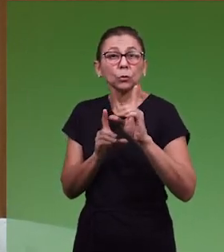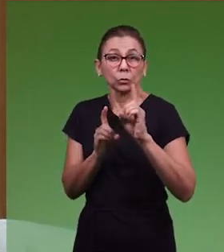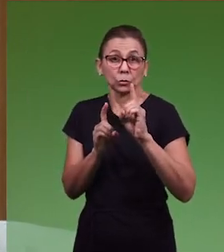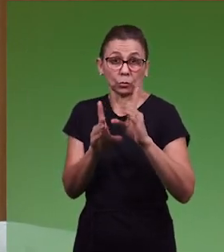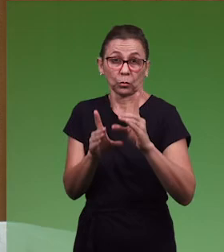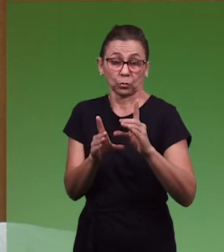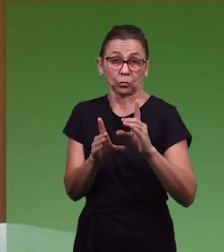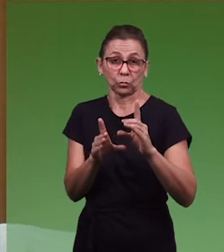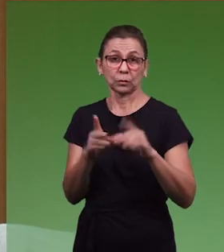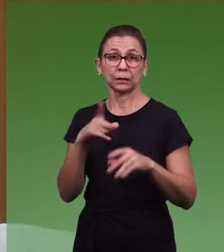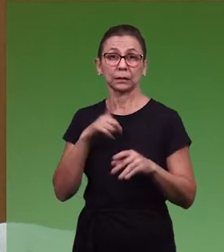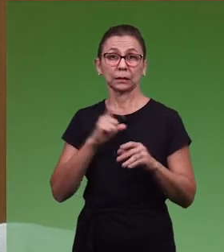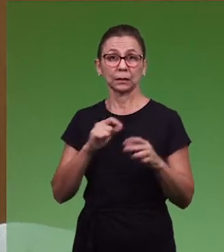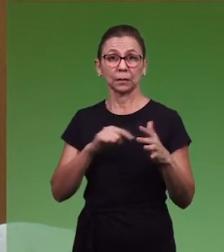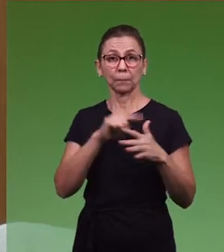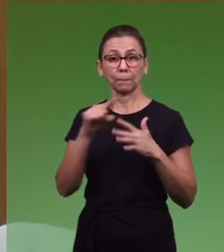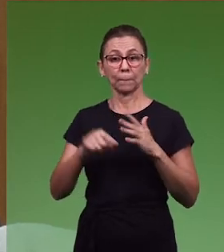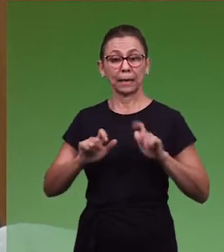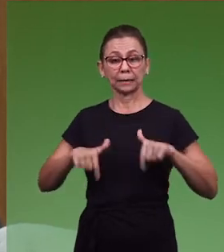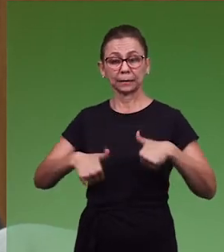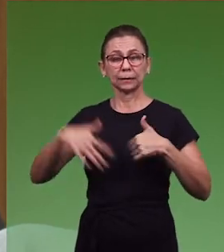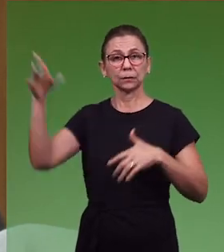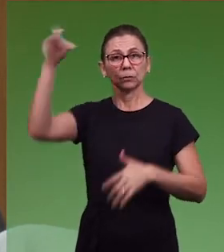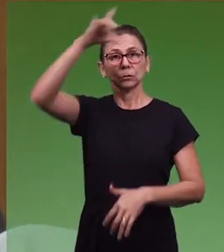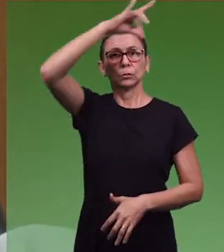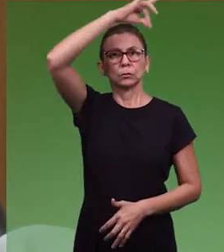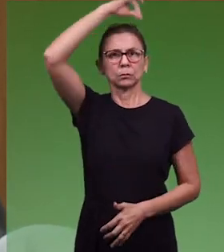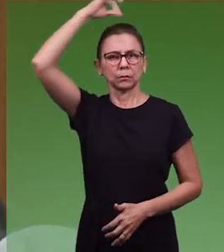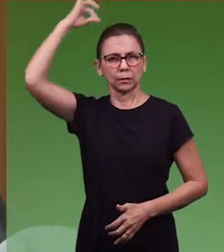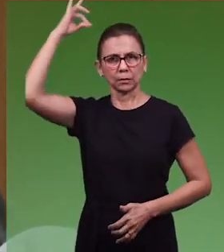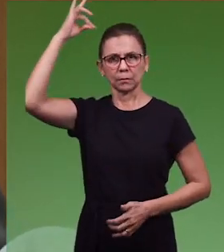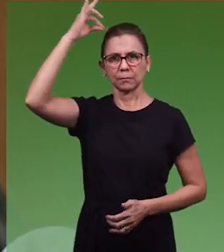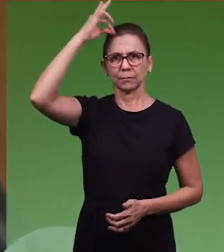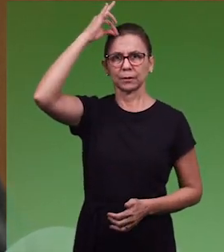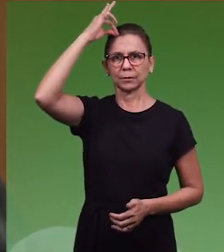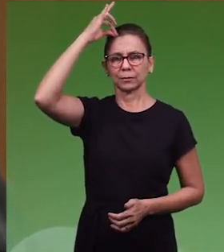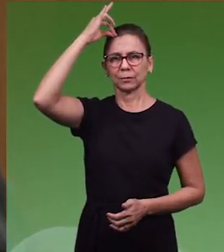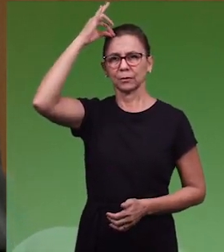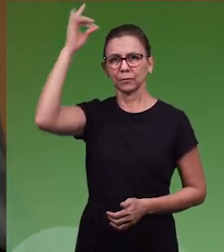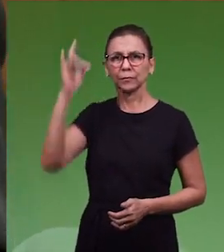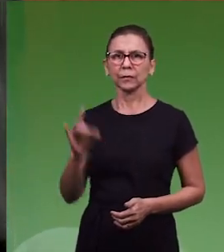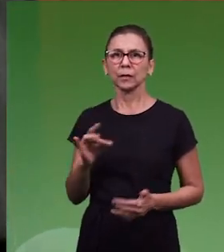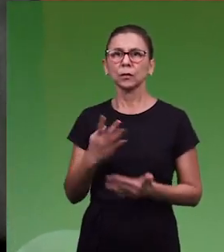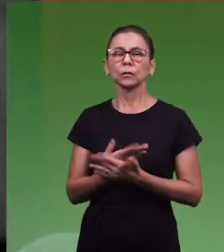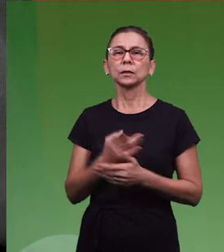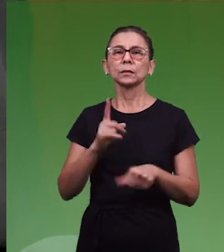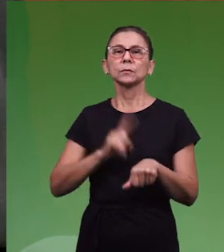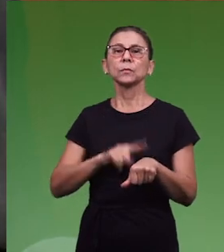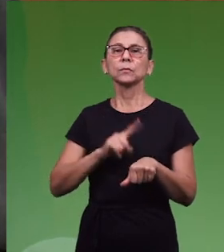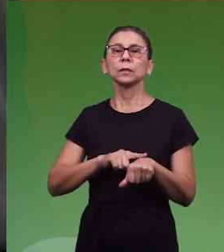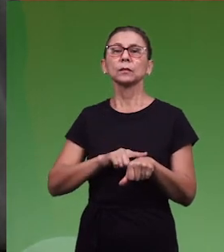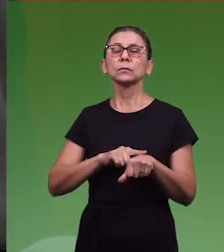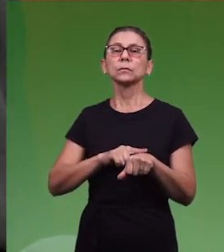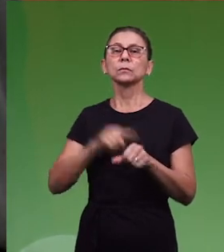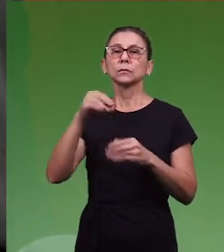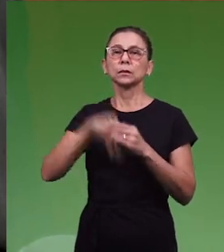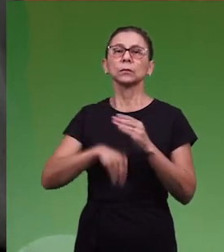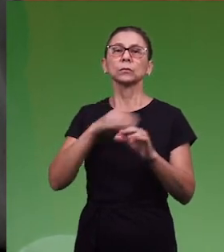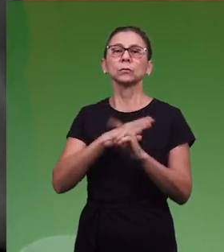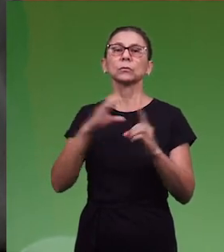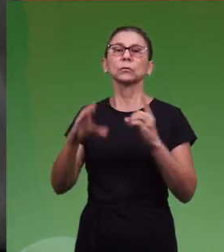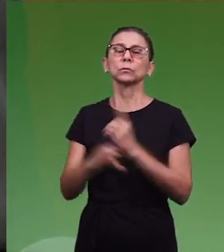as manifestações do Espírito, o momento disso acontecer é no culto. O culto, ele é profético.